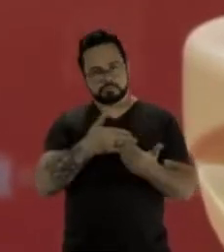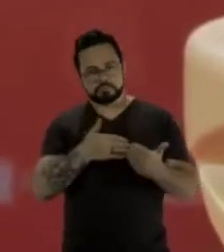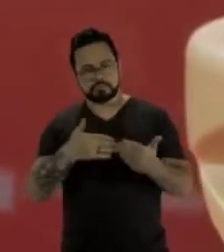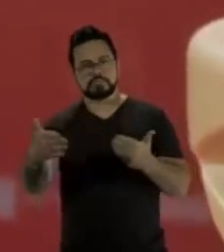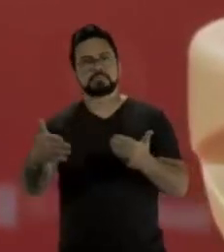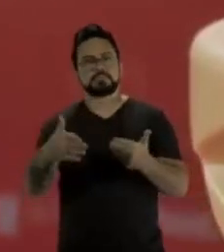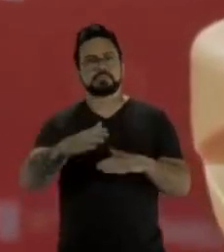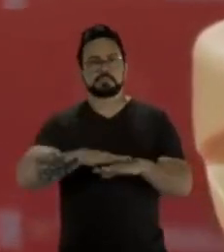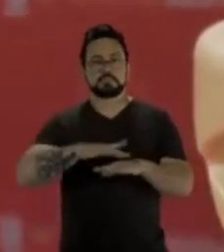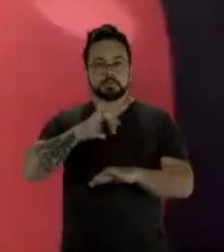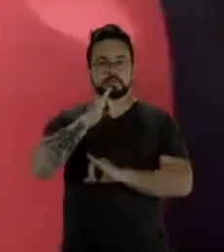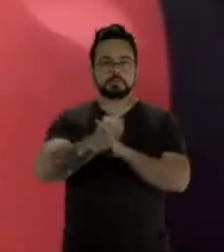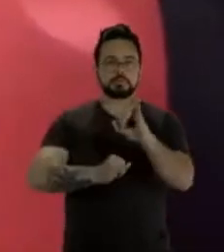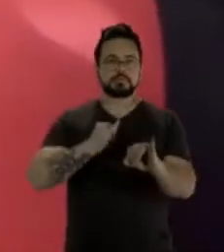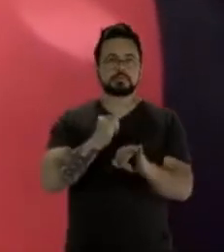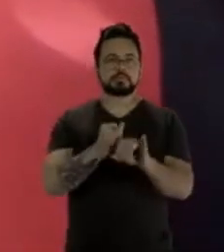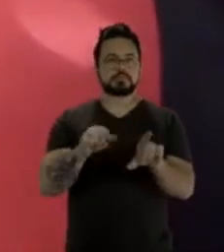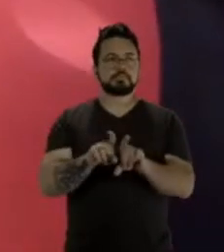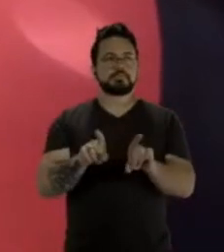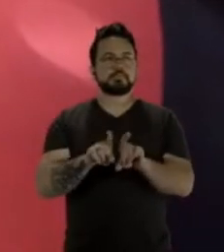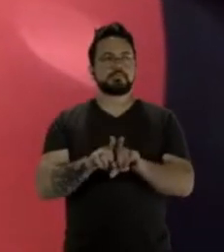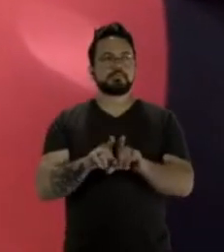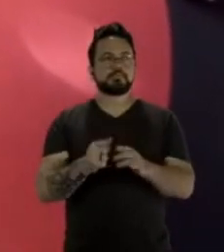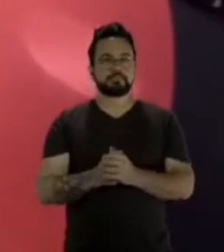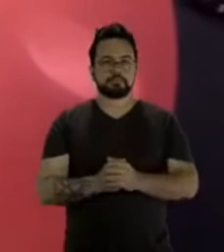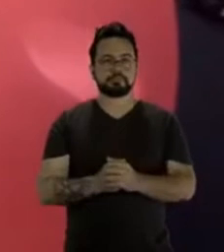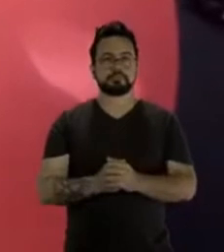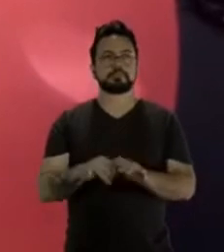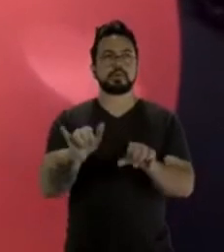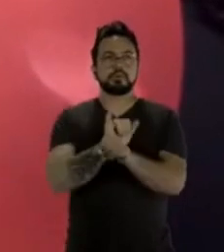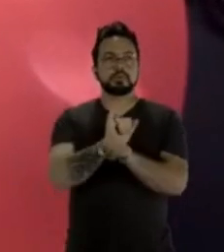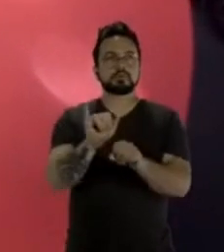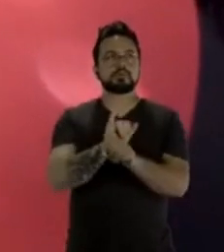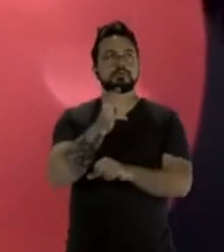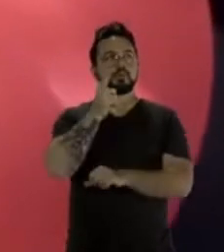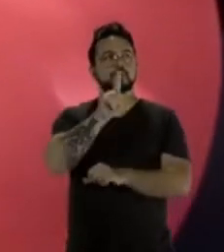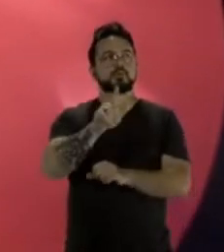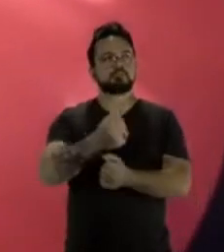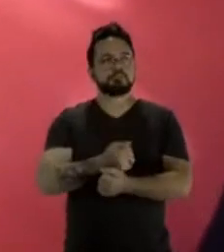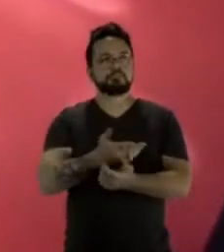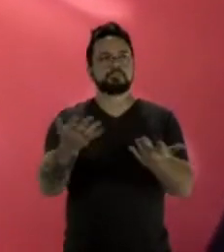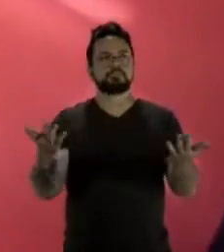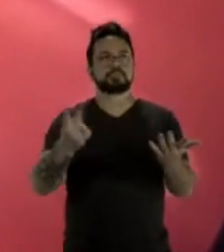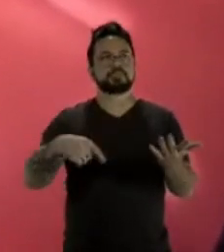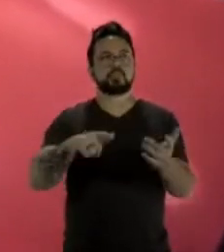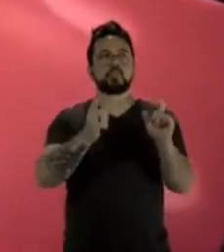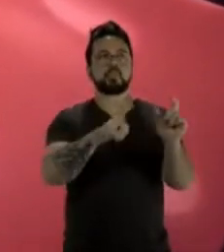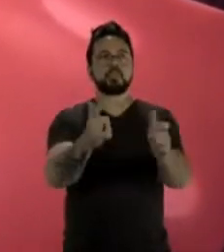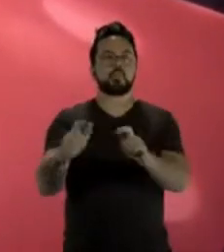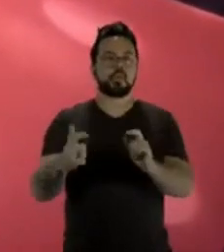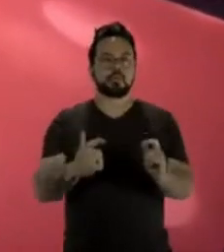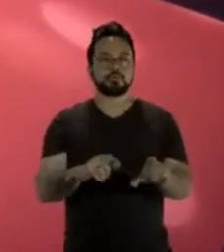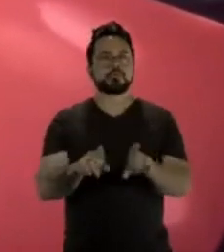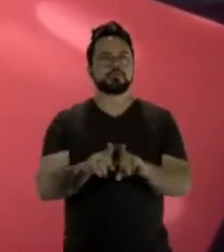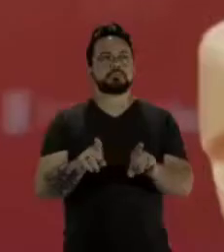né? Hoje a gente tem internet como um viés aí para a gente conseguir alcançar esses outros lugares, essas